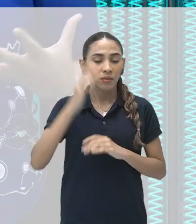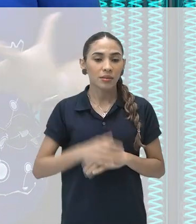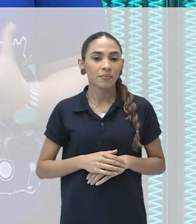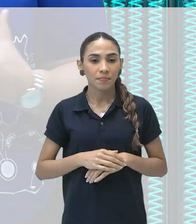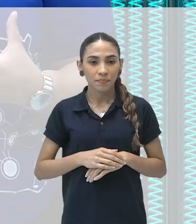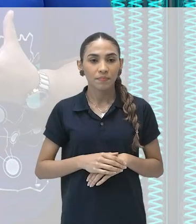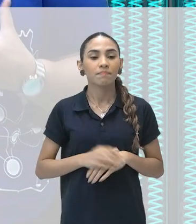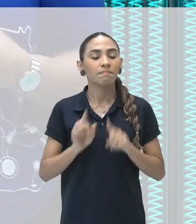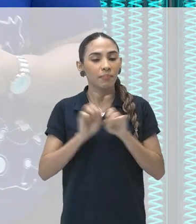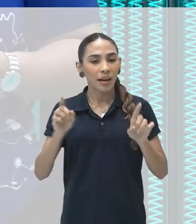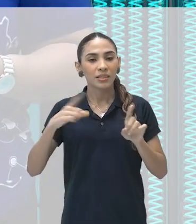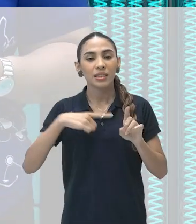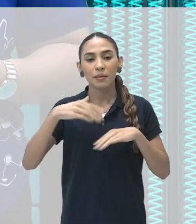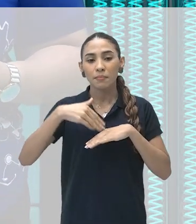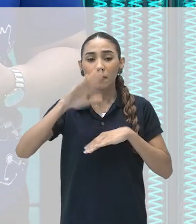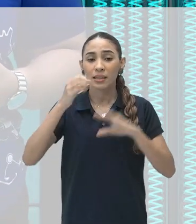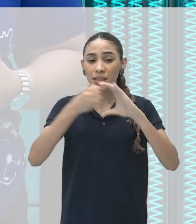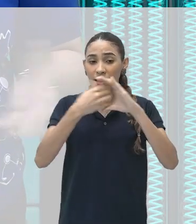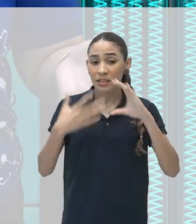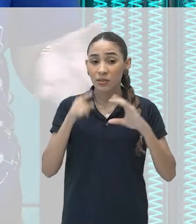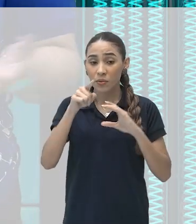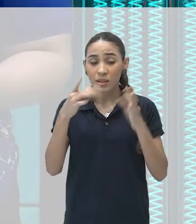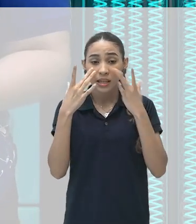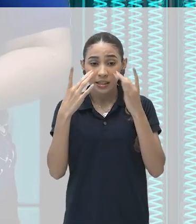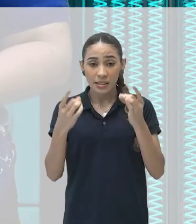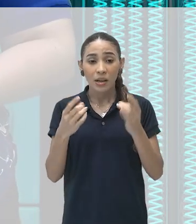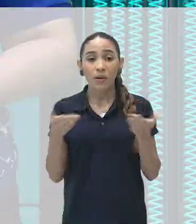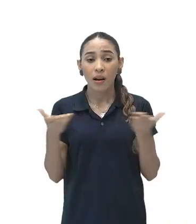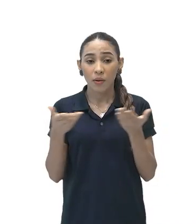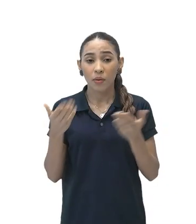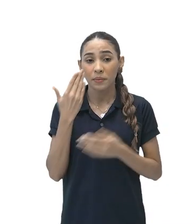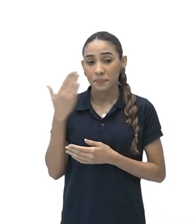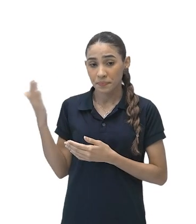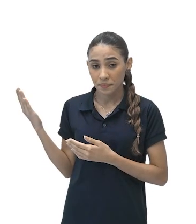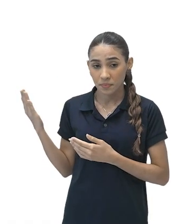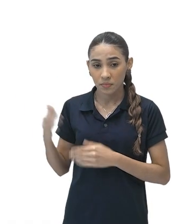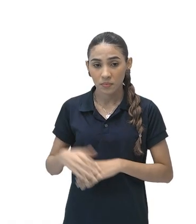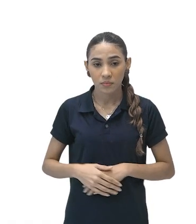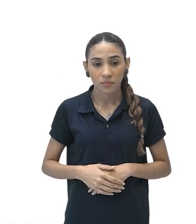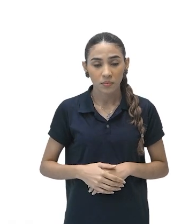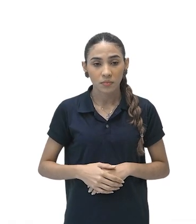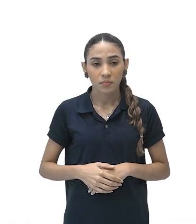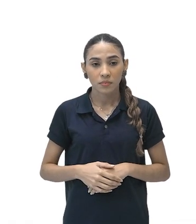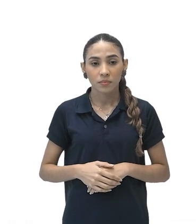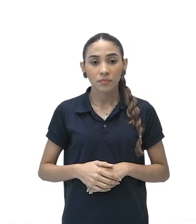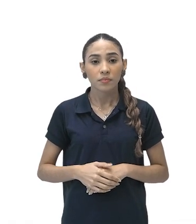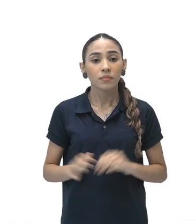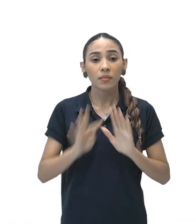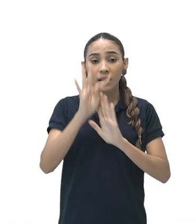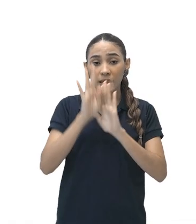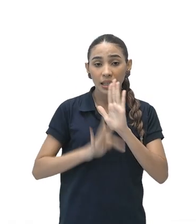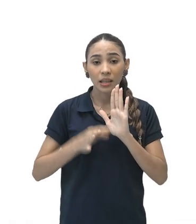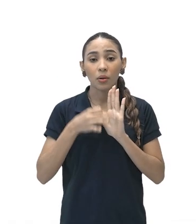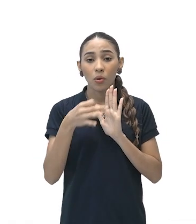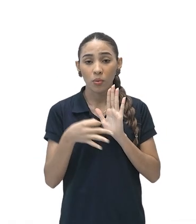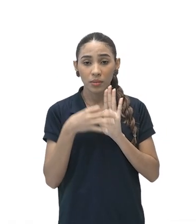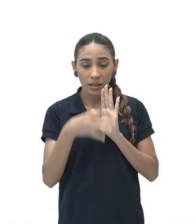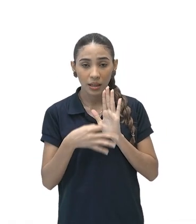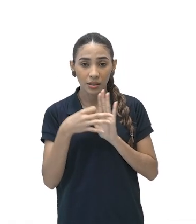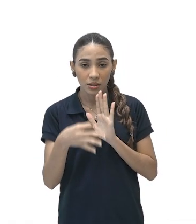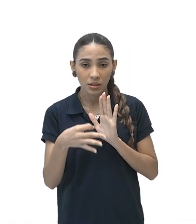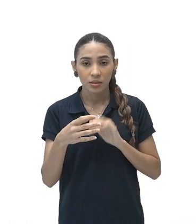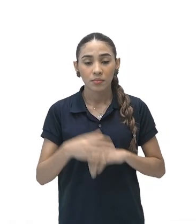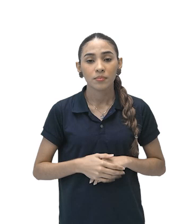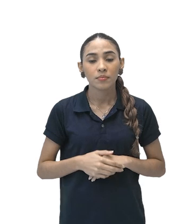tem mais característica para você ficar atento. Então vamos lá, olhem só. Textos